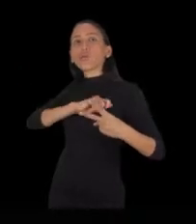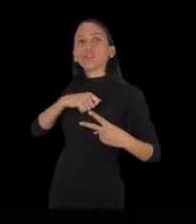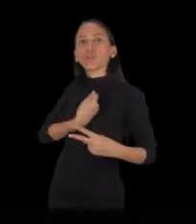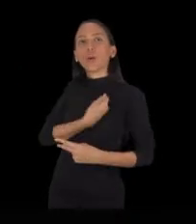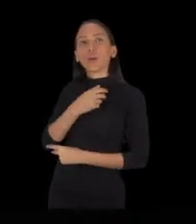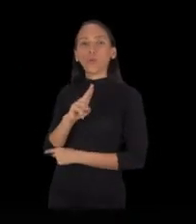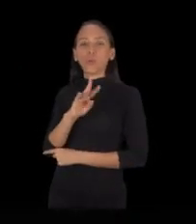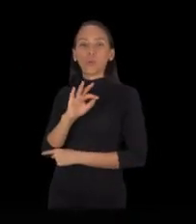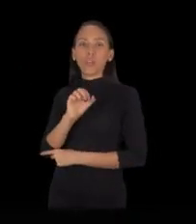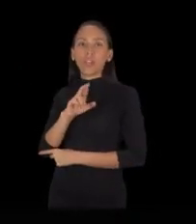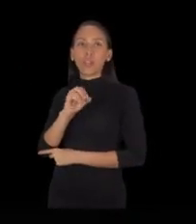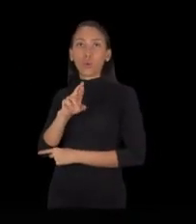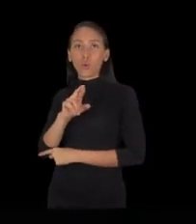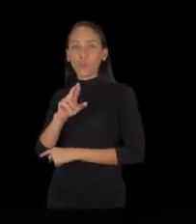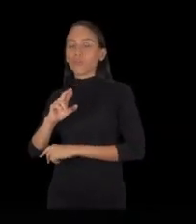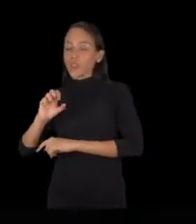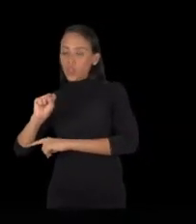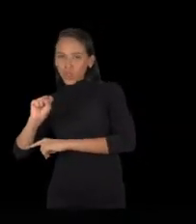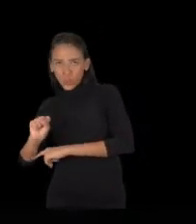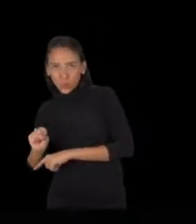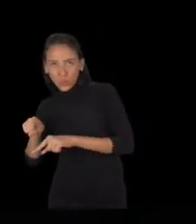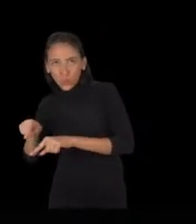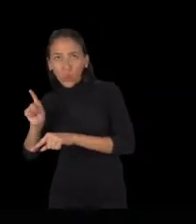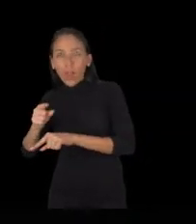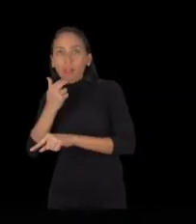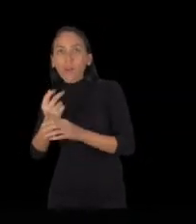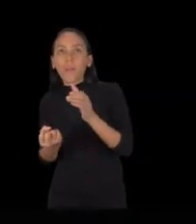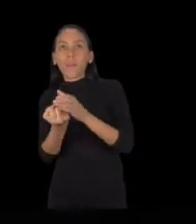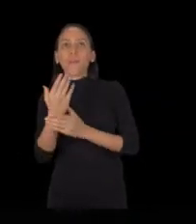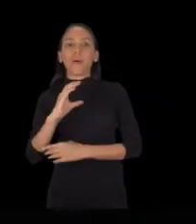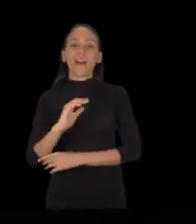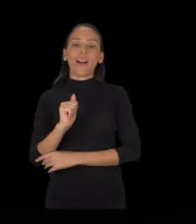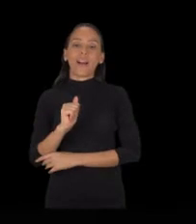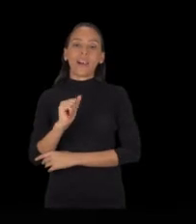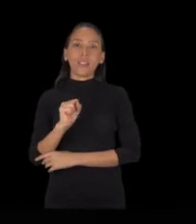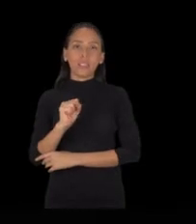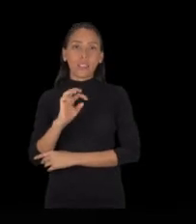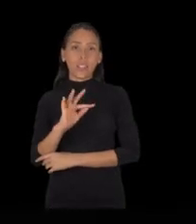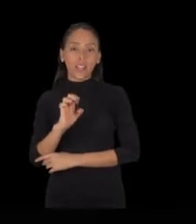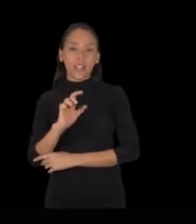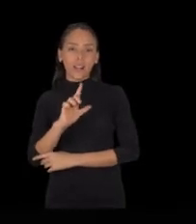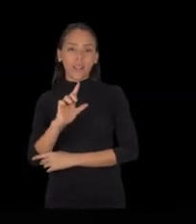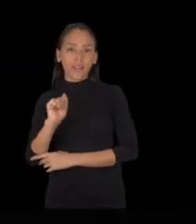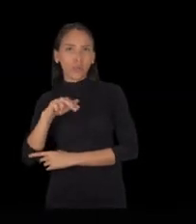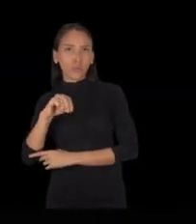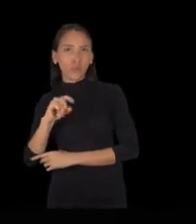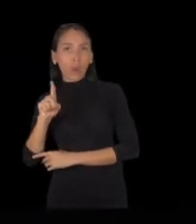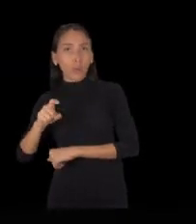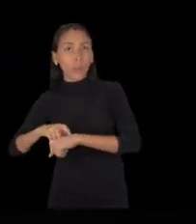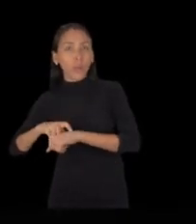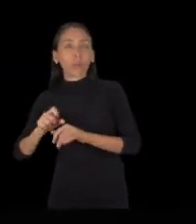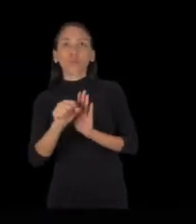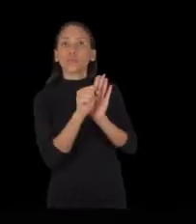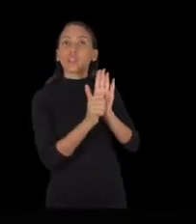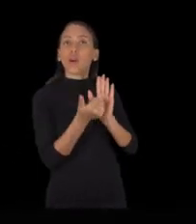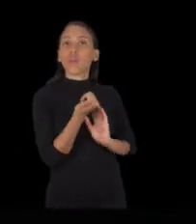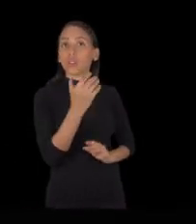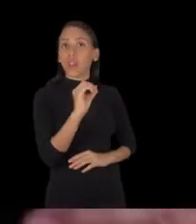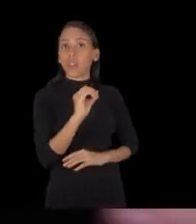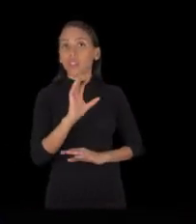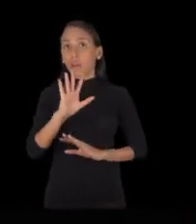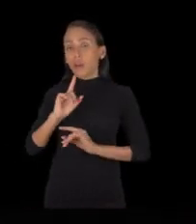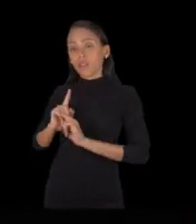Da Espanha Citerior veio o castelhano no século X. Ao passo que da